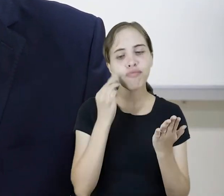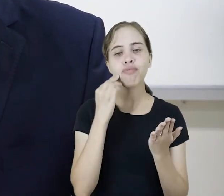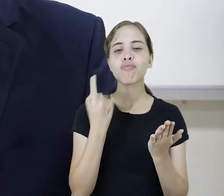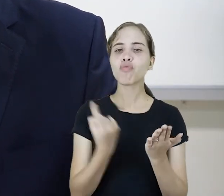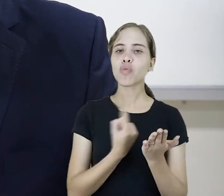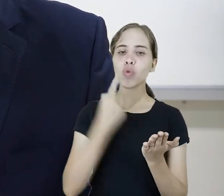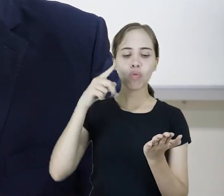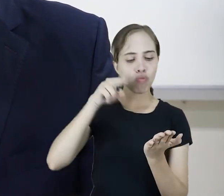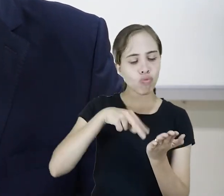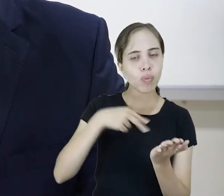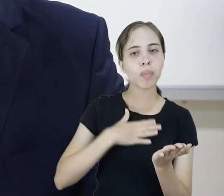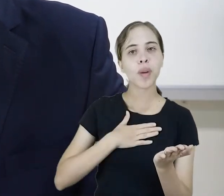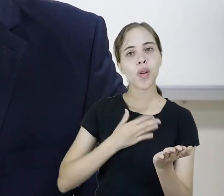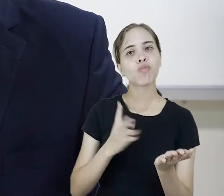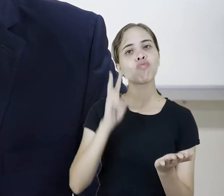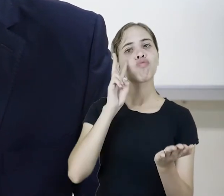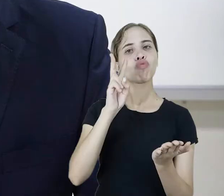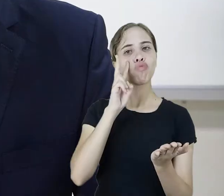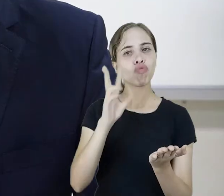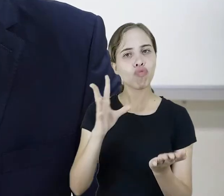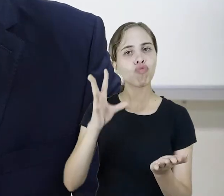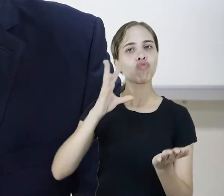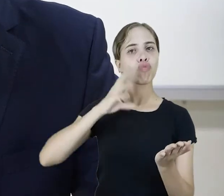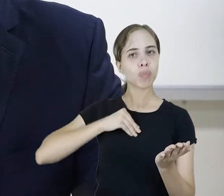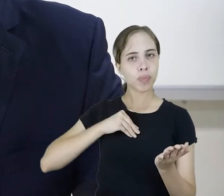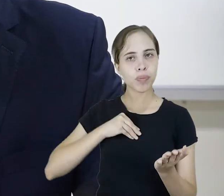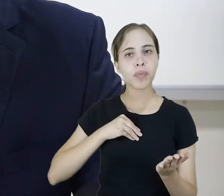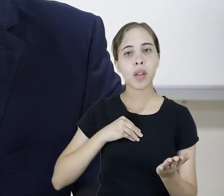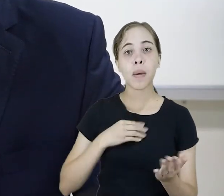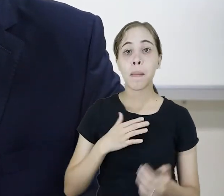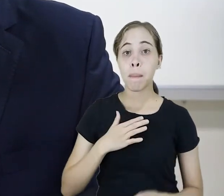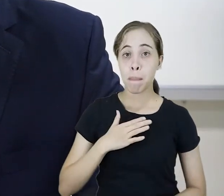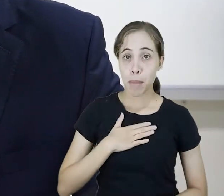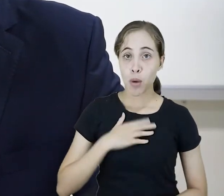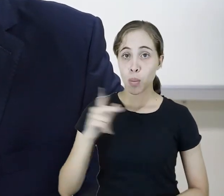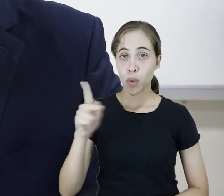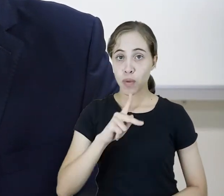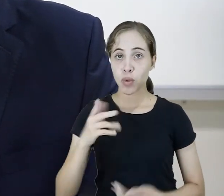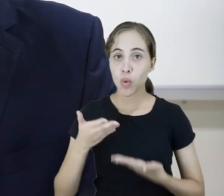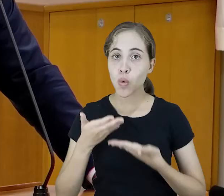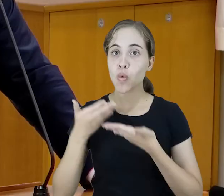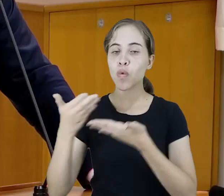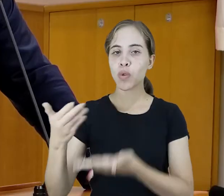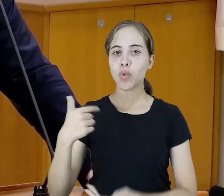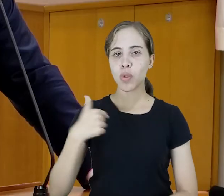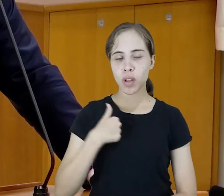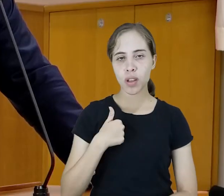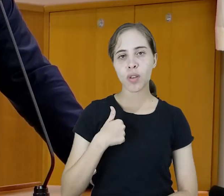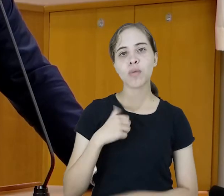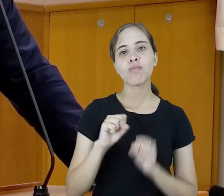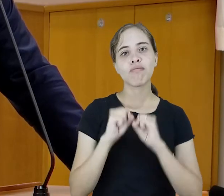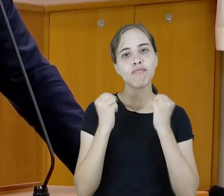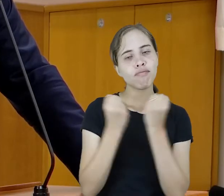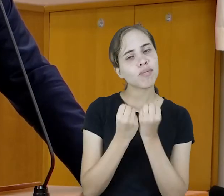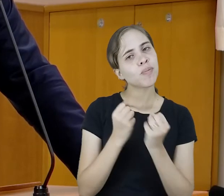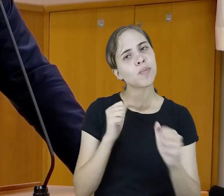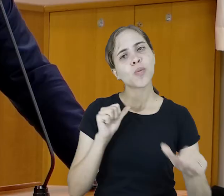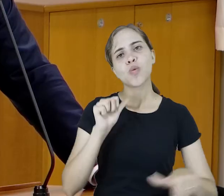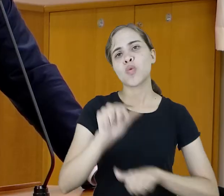meu próprio testemunho. O convite do meu professor do seminário mudou minha